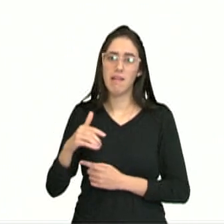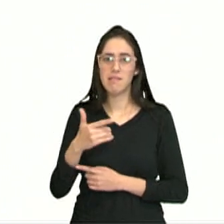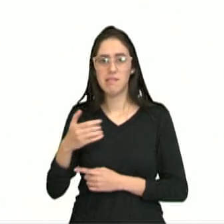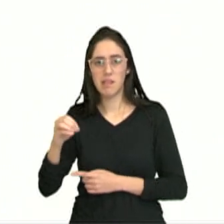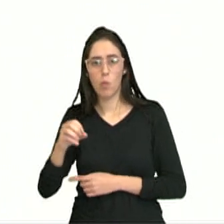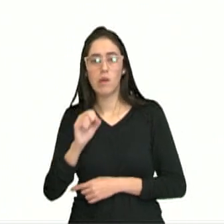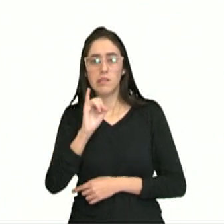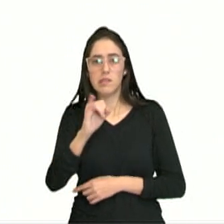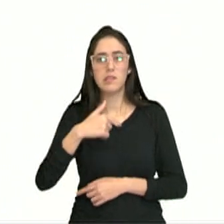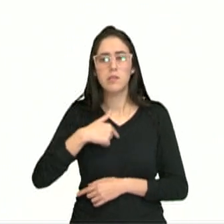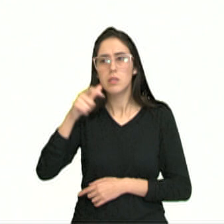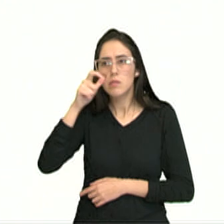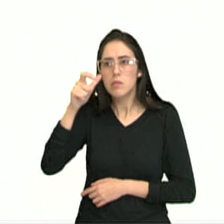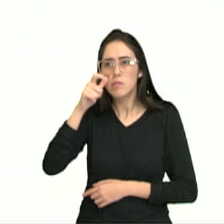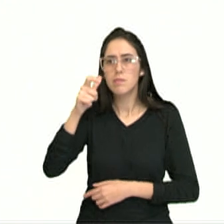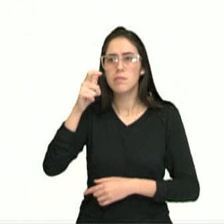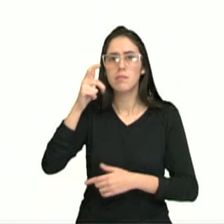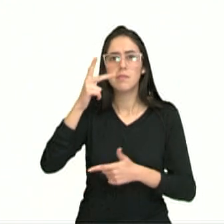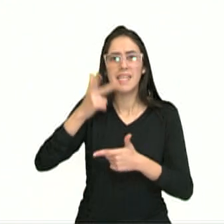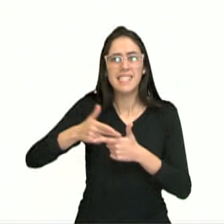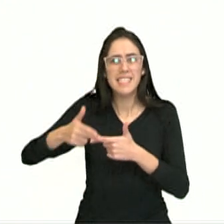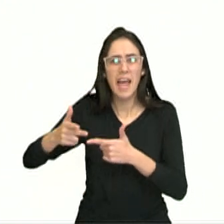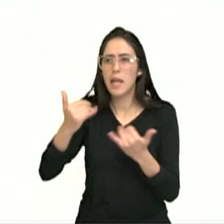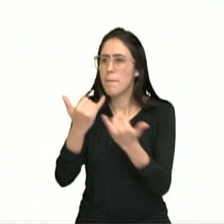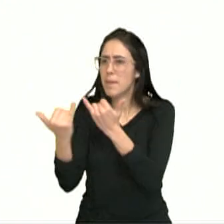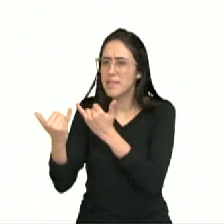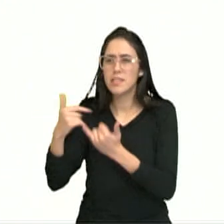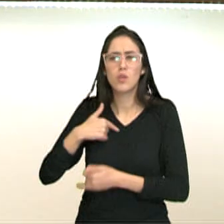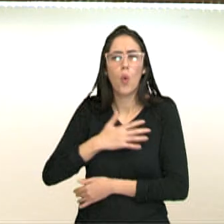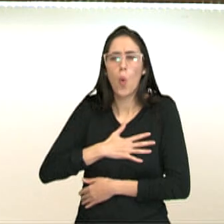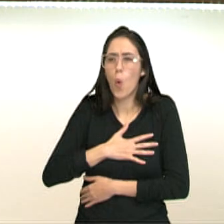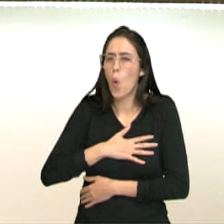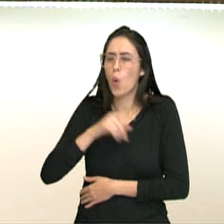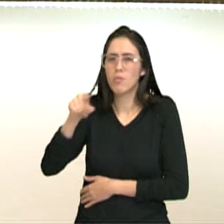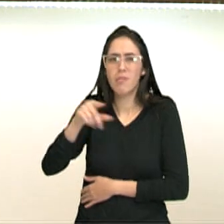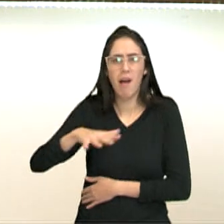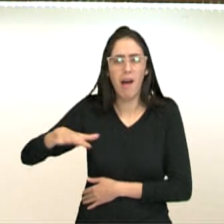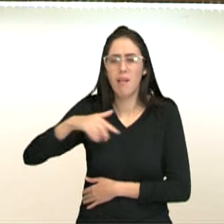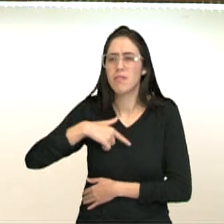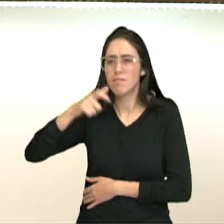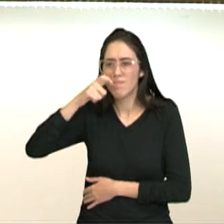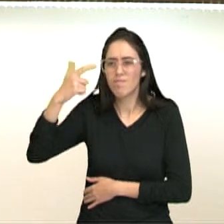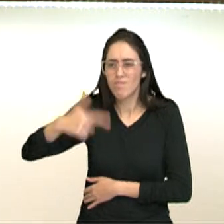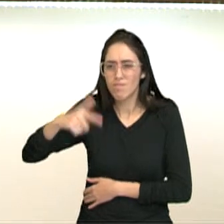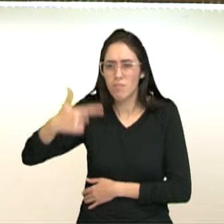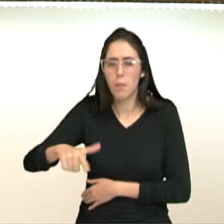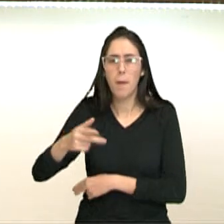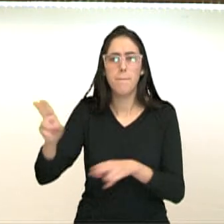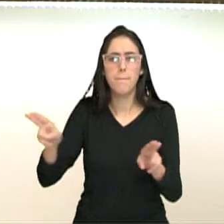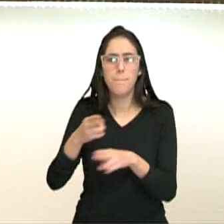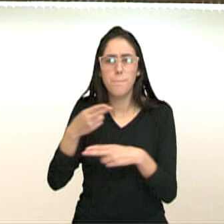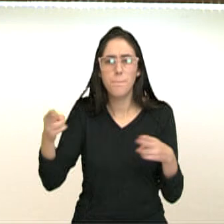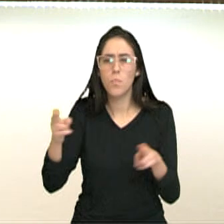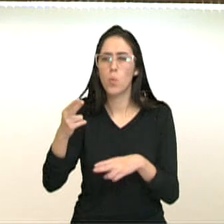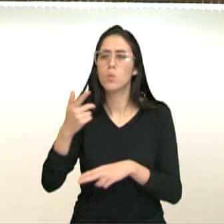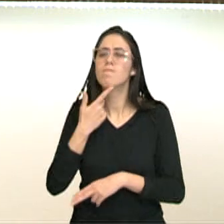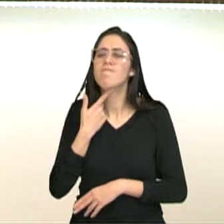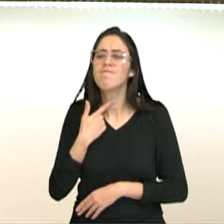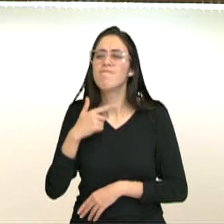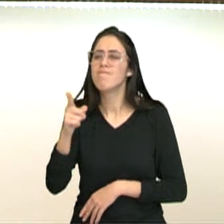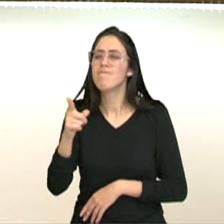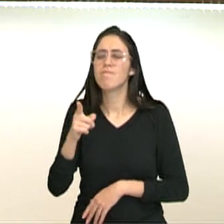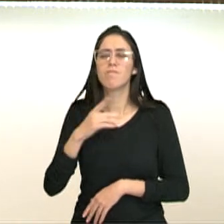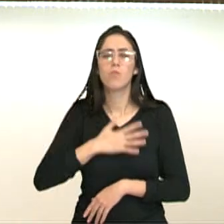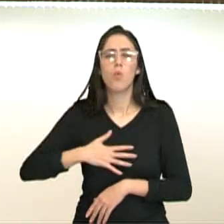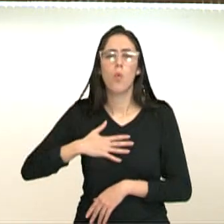tempo todo séries parecidas, filmes parecidos, ouço músicas, mesmo que seja de estilos diferentes,